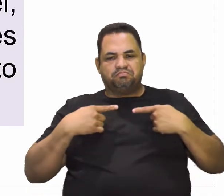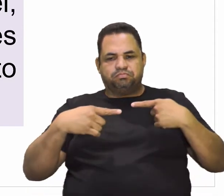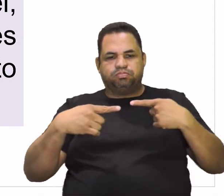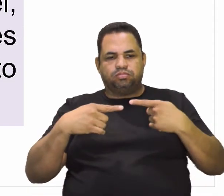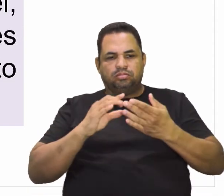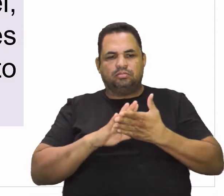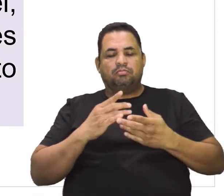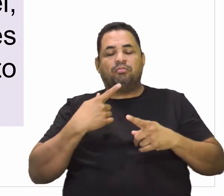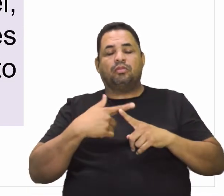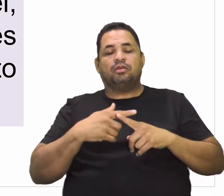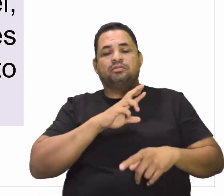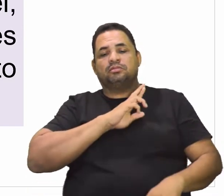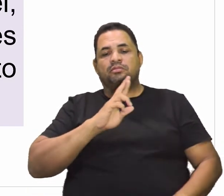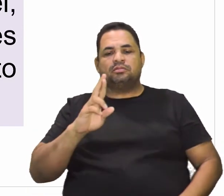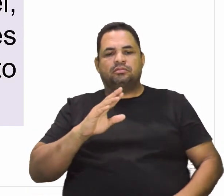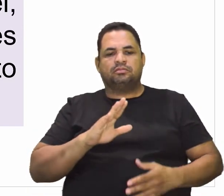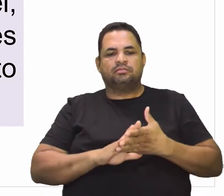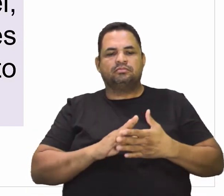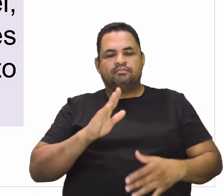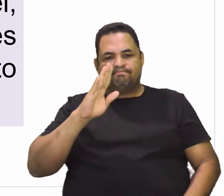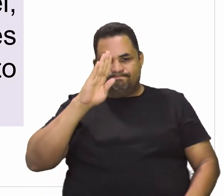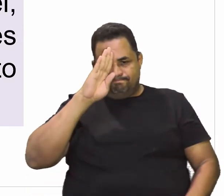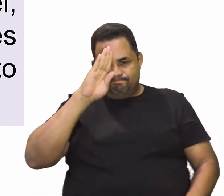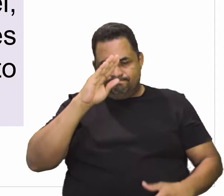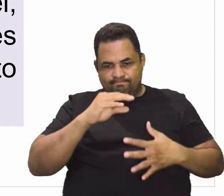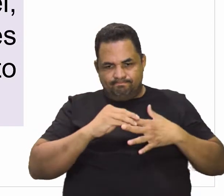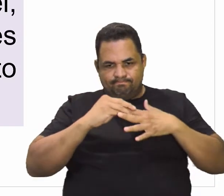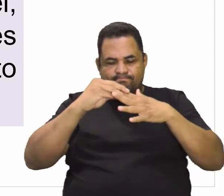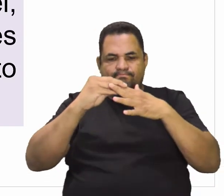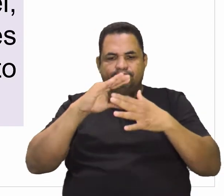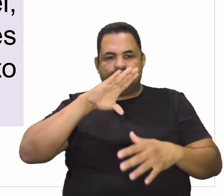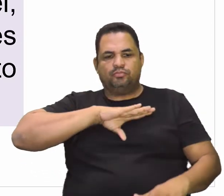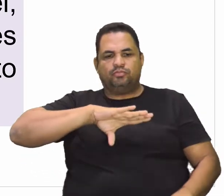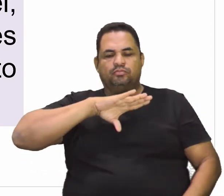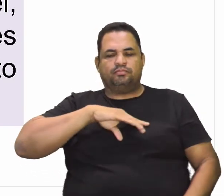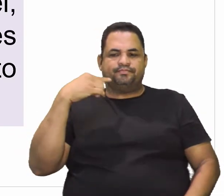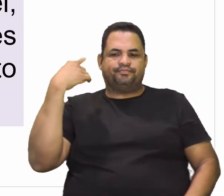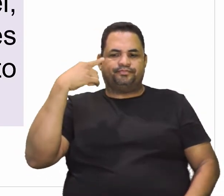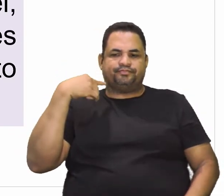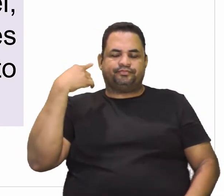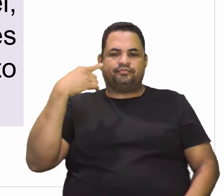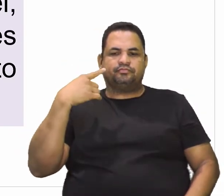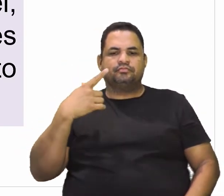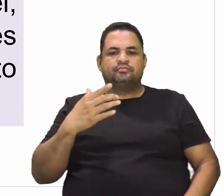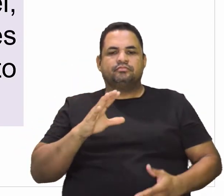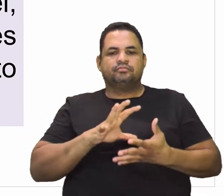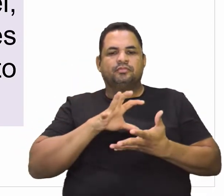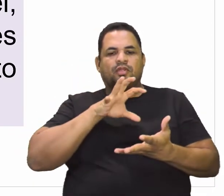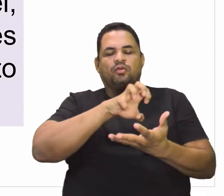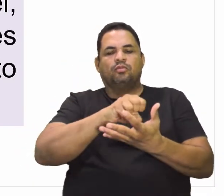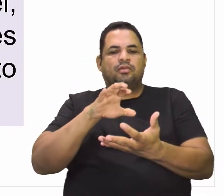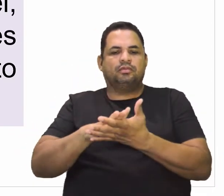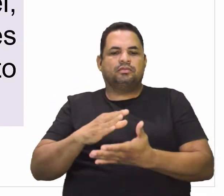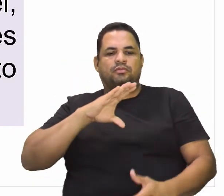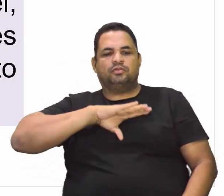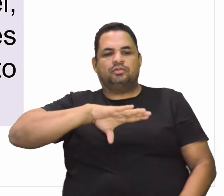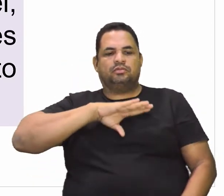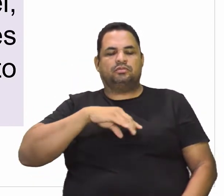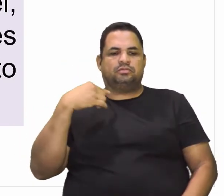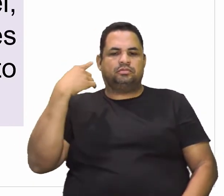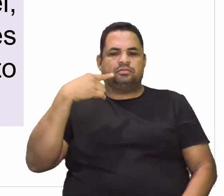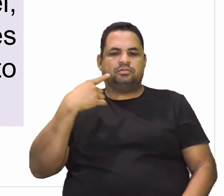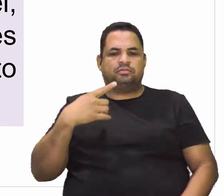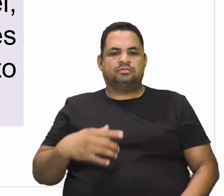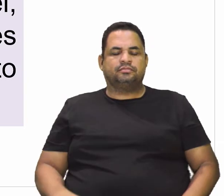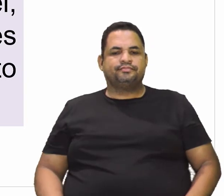questão religiosa, principalmente em Portugal e Espanha. Ali em Portugal e Espanha, que eles vão ocupar Portugal e Espanha. Portugal, só para